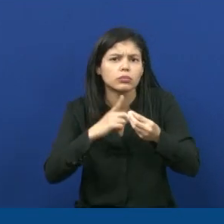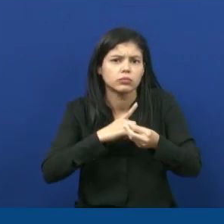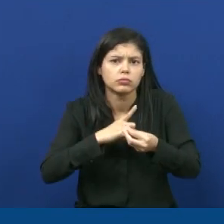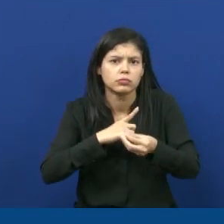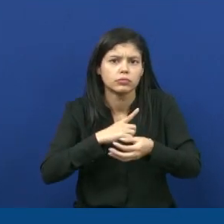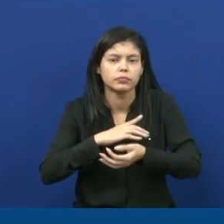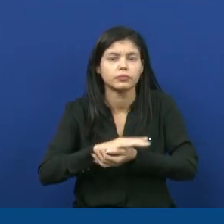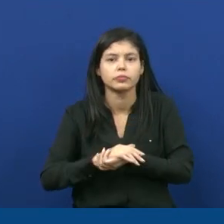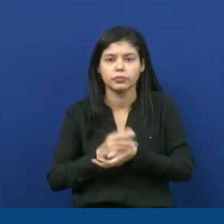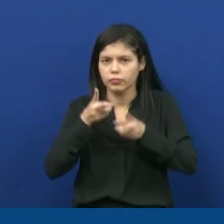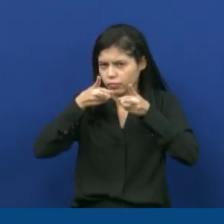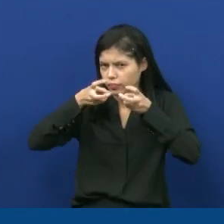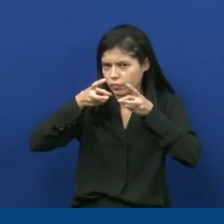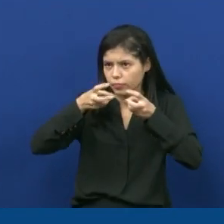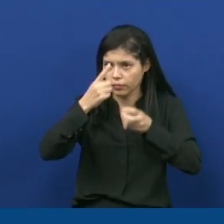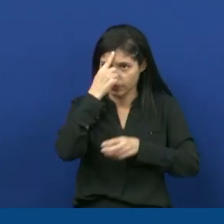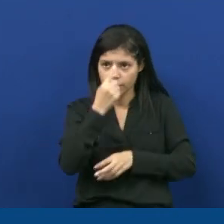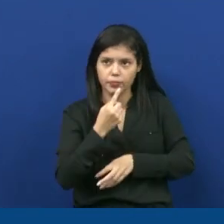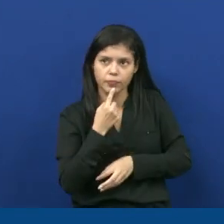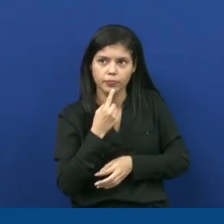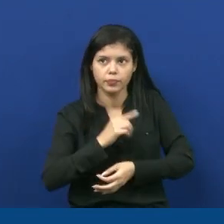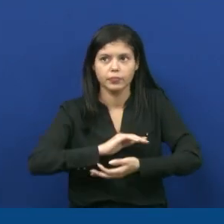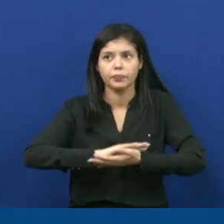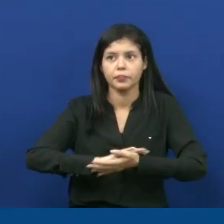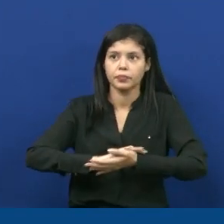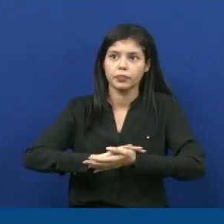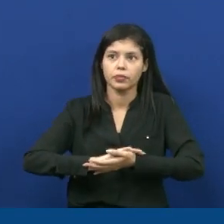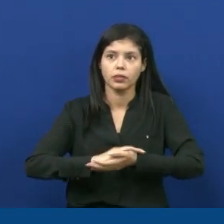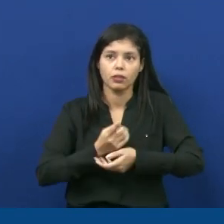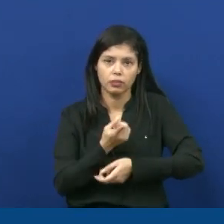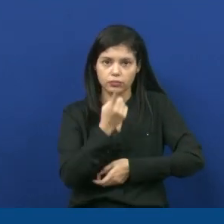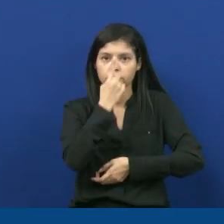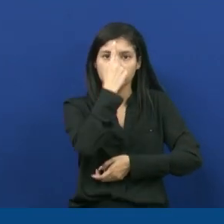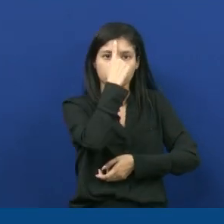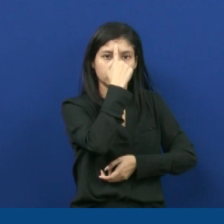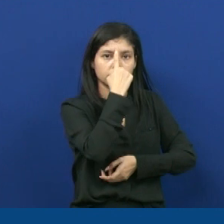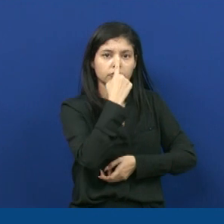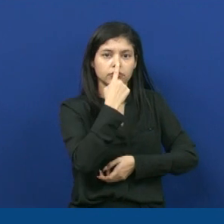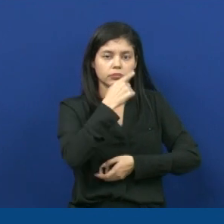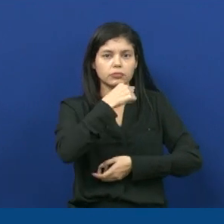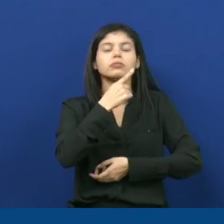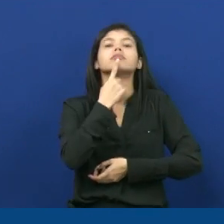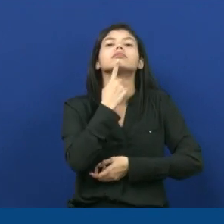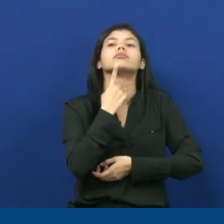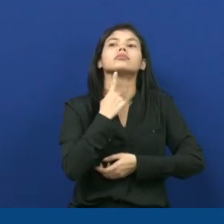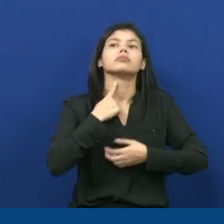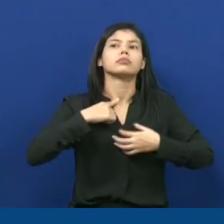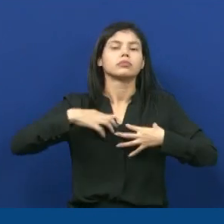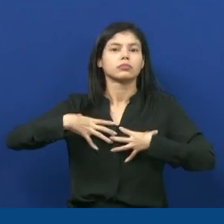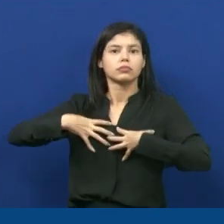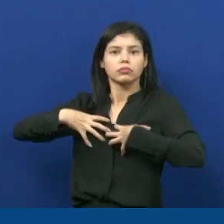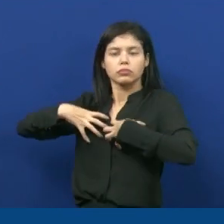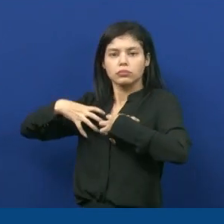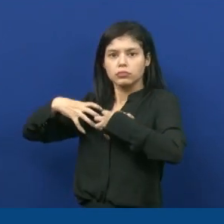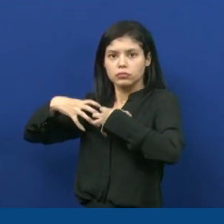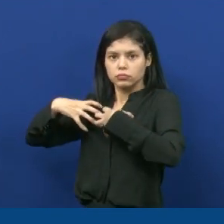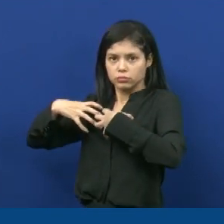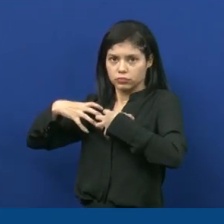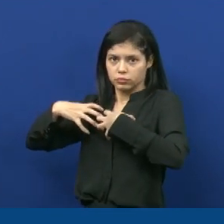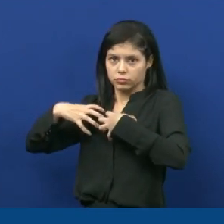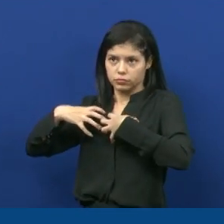acontece? Vamos observar a imagem. O ar entra pelos nossos pulmões, vamos observar essa imagem no